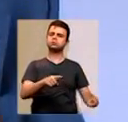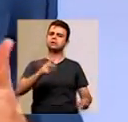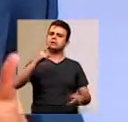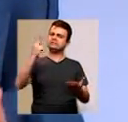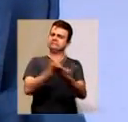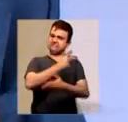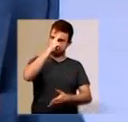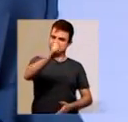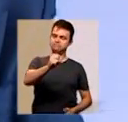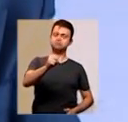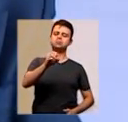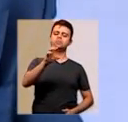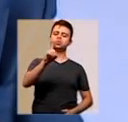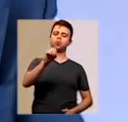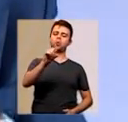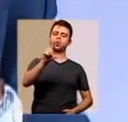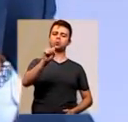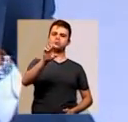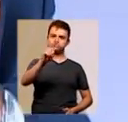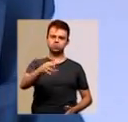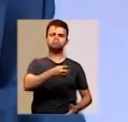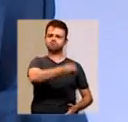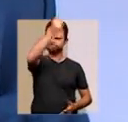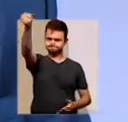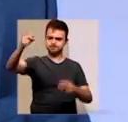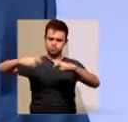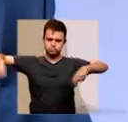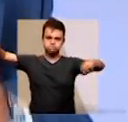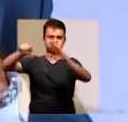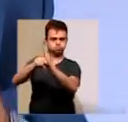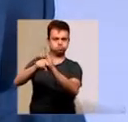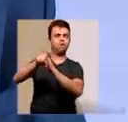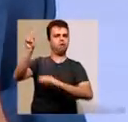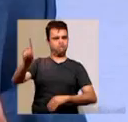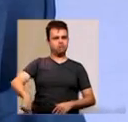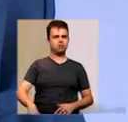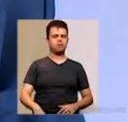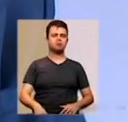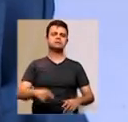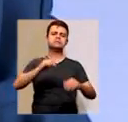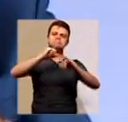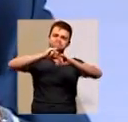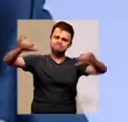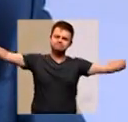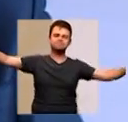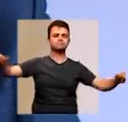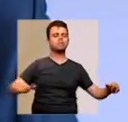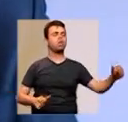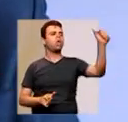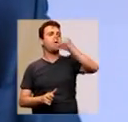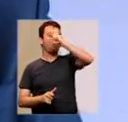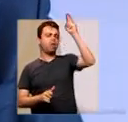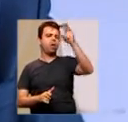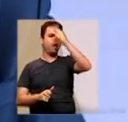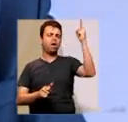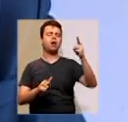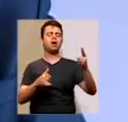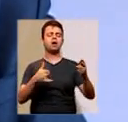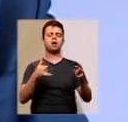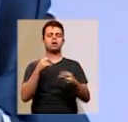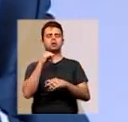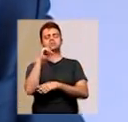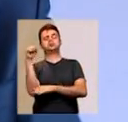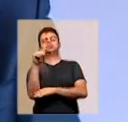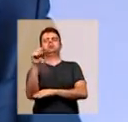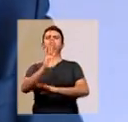doloso, dolo eventual, e devem ir a júri. Portanto, o recado que eu deixo é que não dirijam sob efeito de álcool.